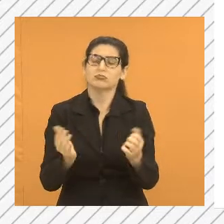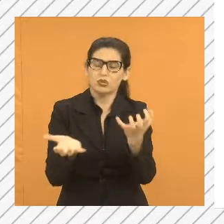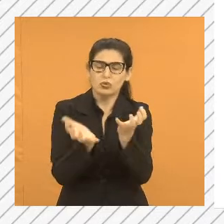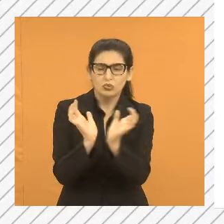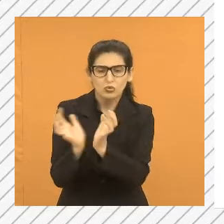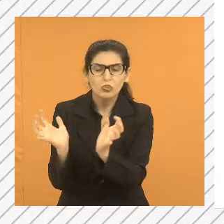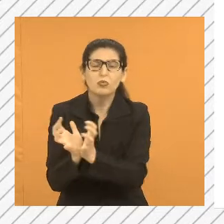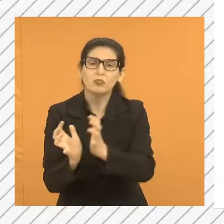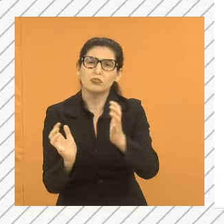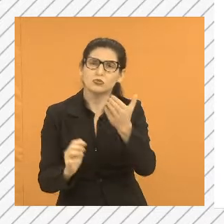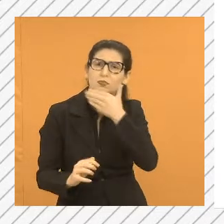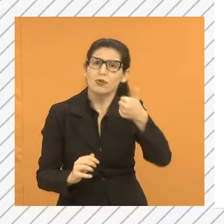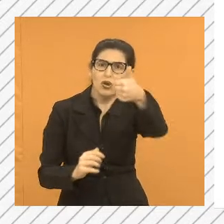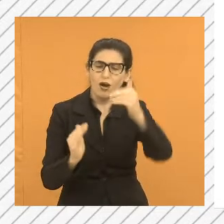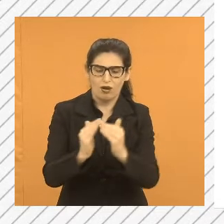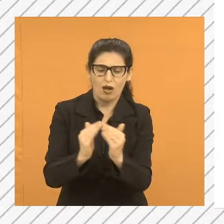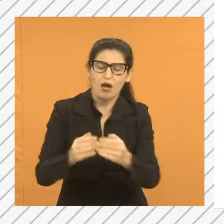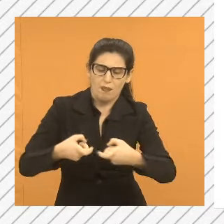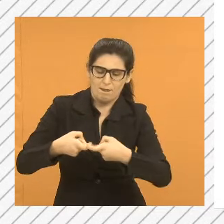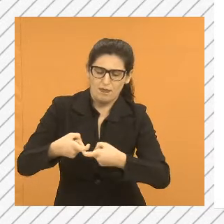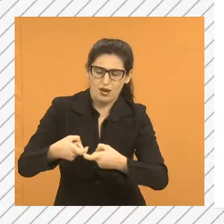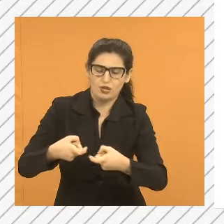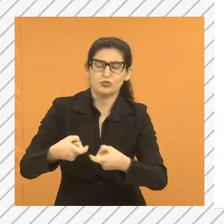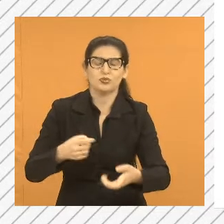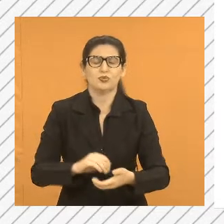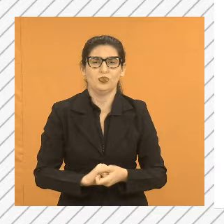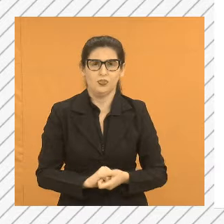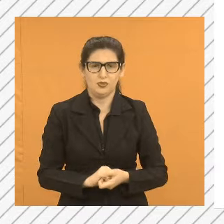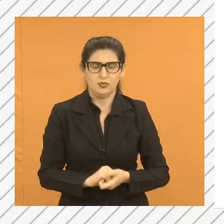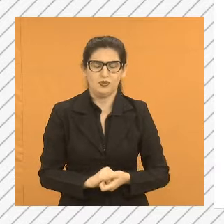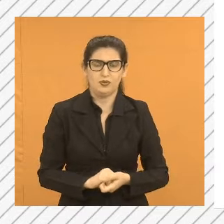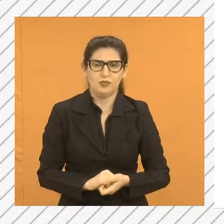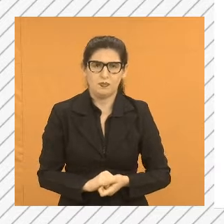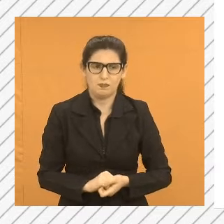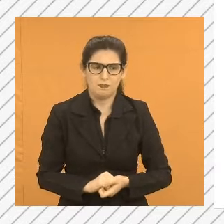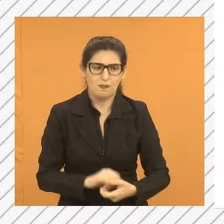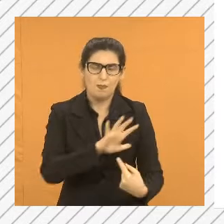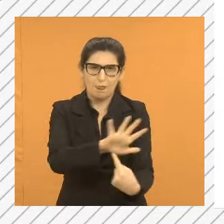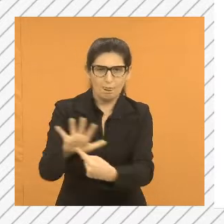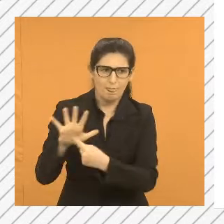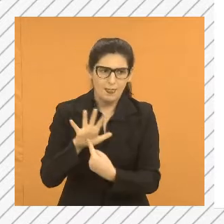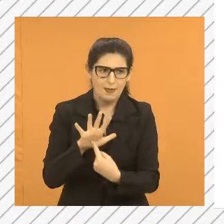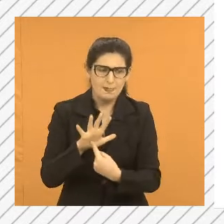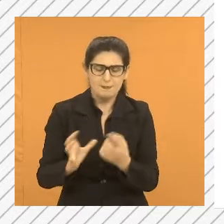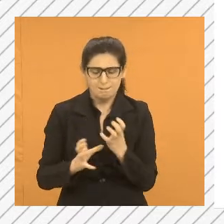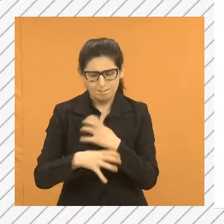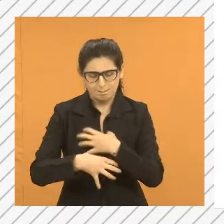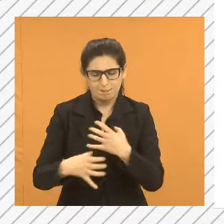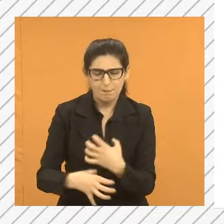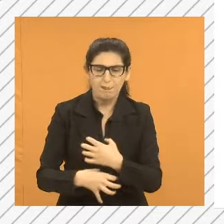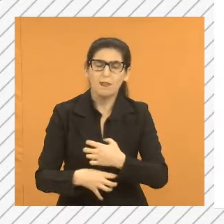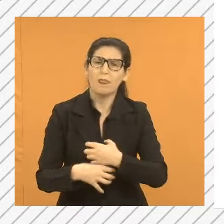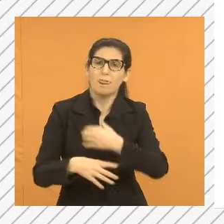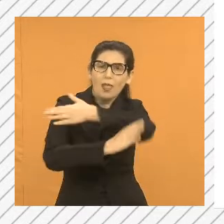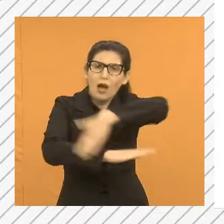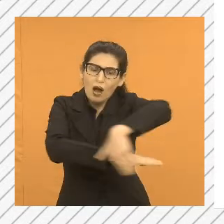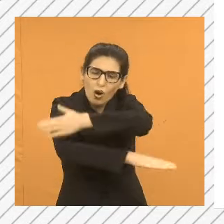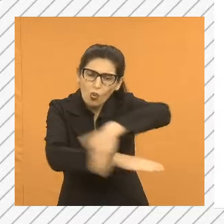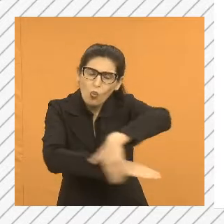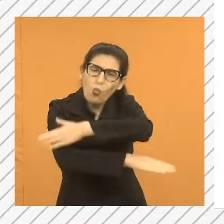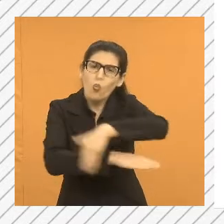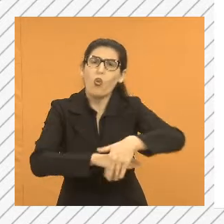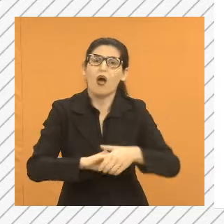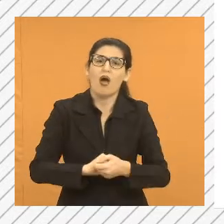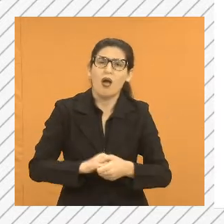Casa. O próximo quadro aponta para a produção do consultório na rua. O consultório na rua ainda é